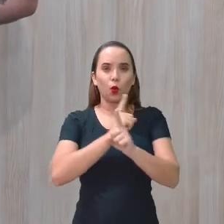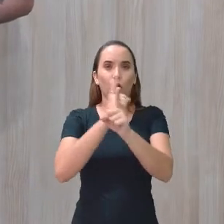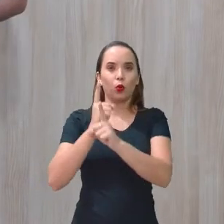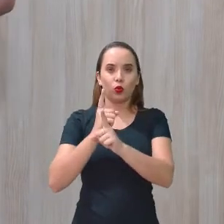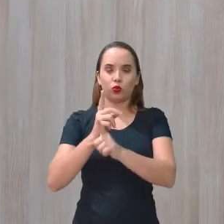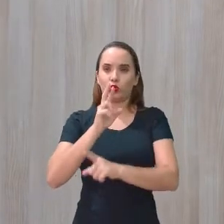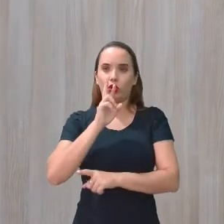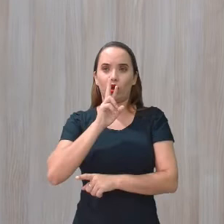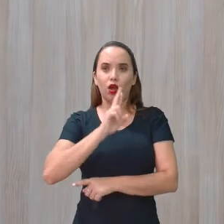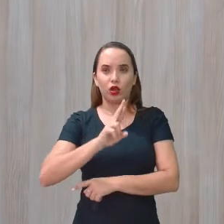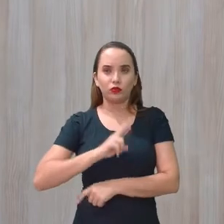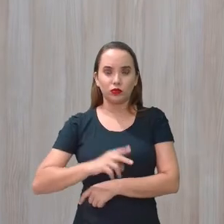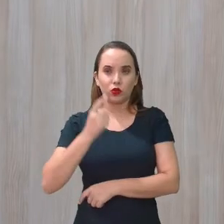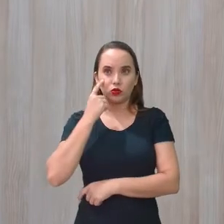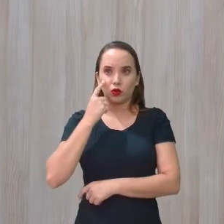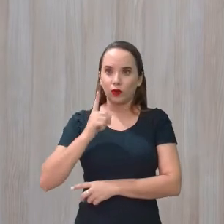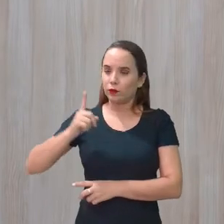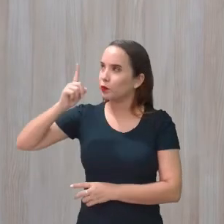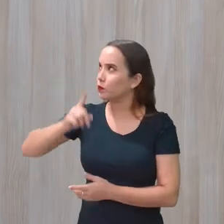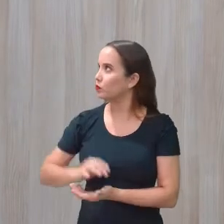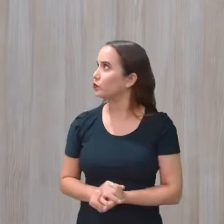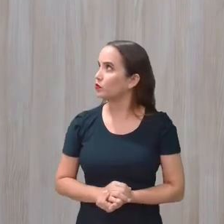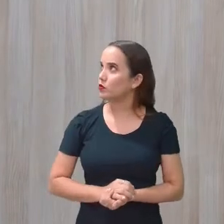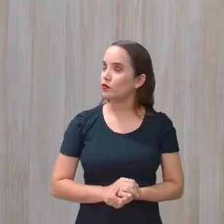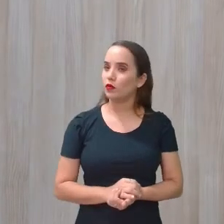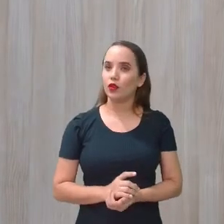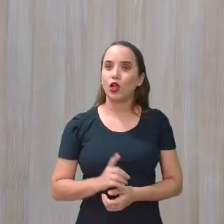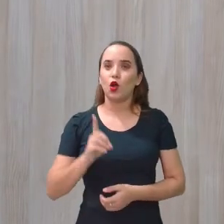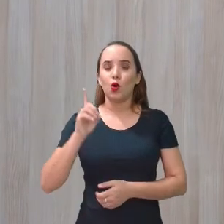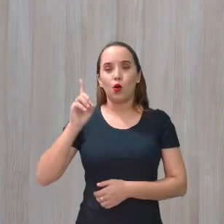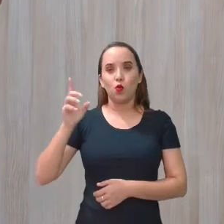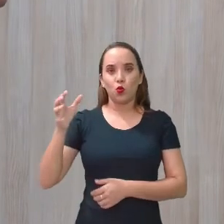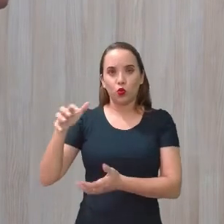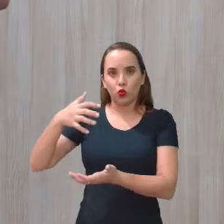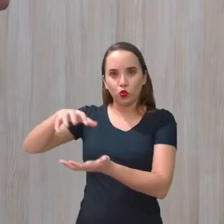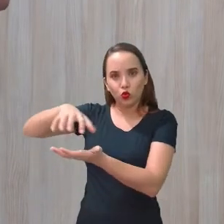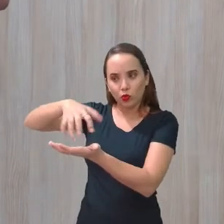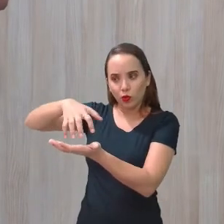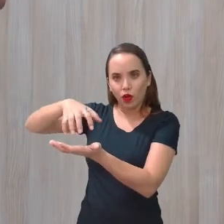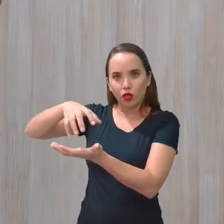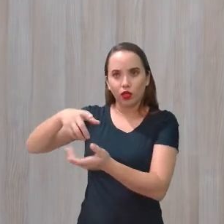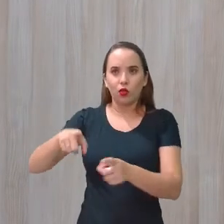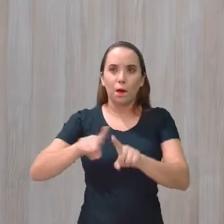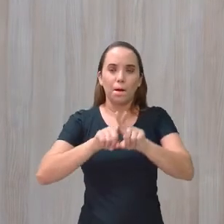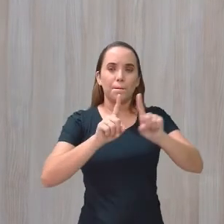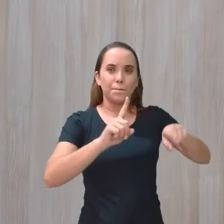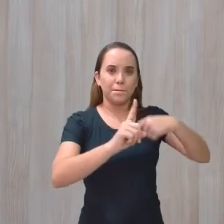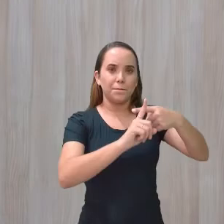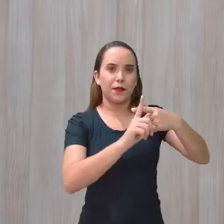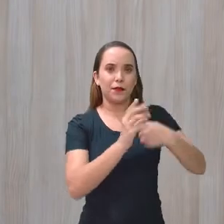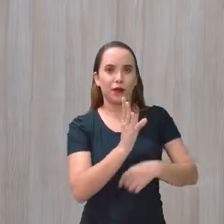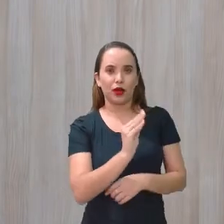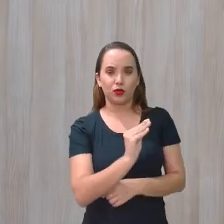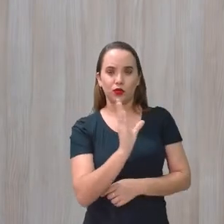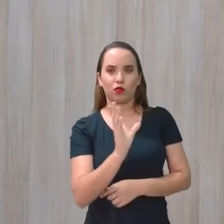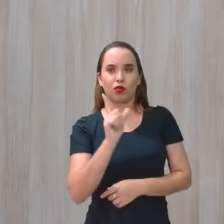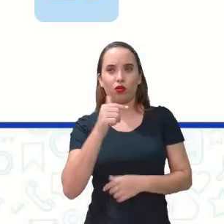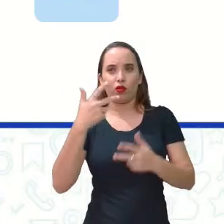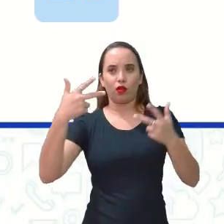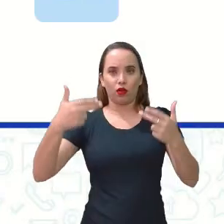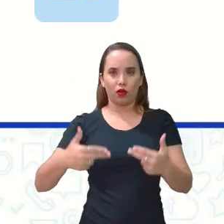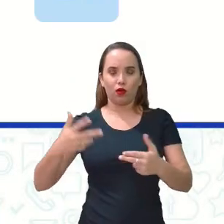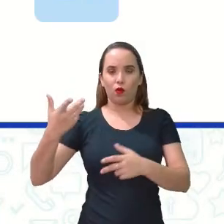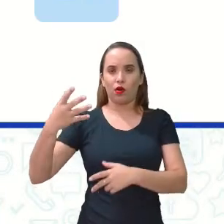gente consegue? Por exemplo, eu estou colocando o despertador mais o celular é igual a 40. O despertador menos